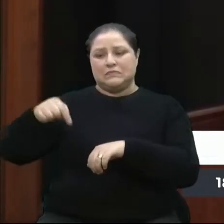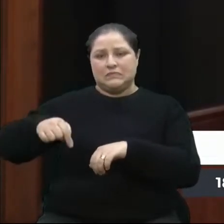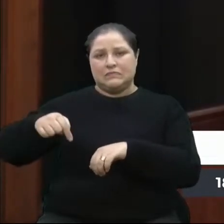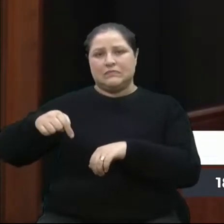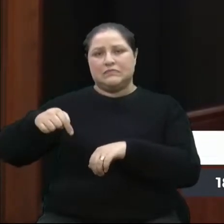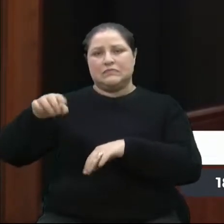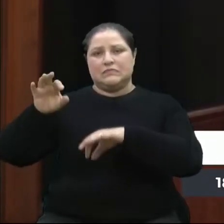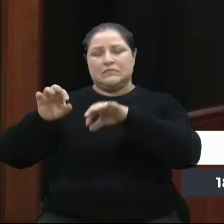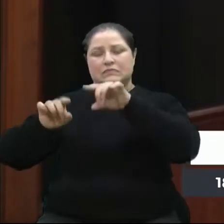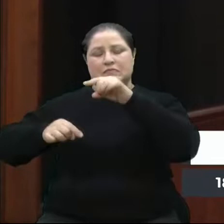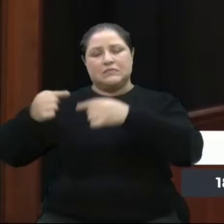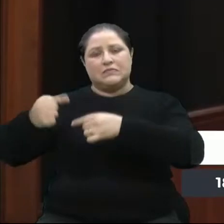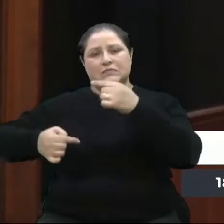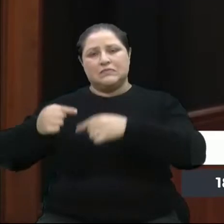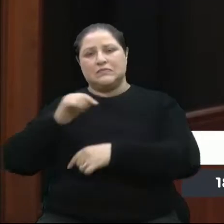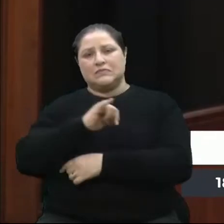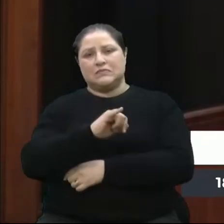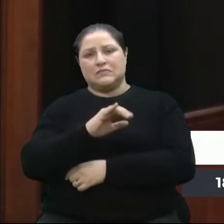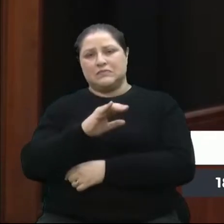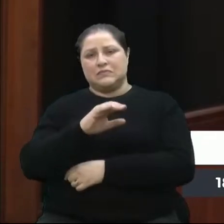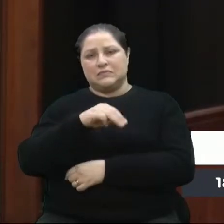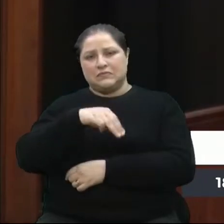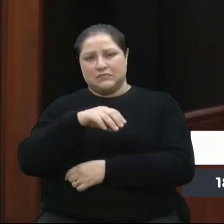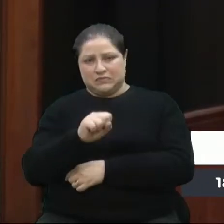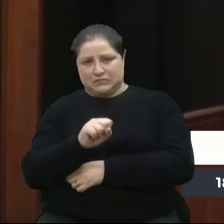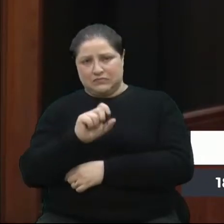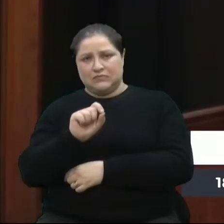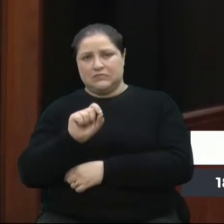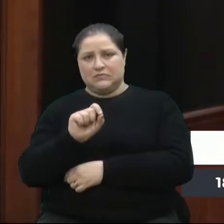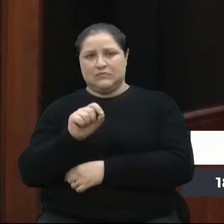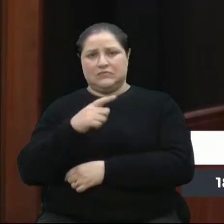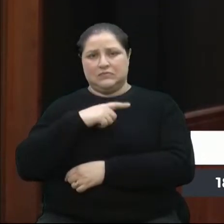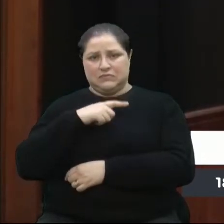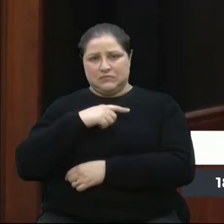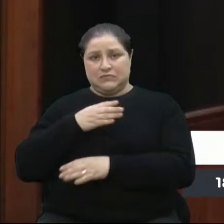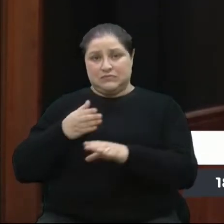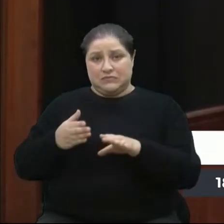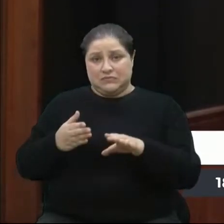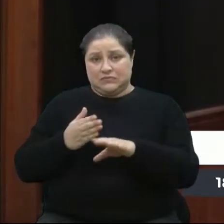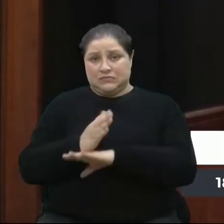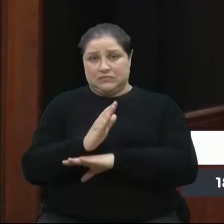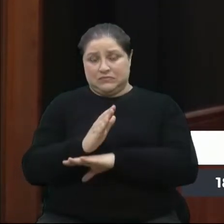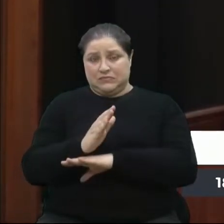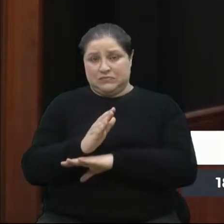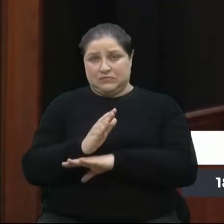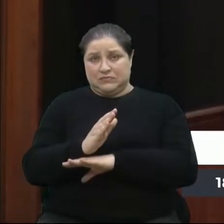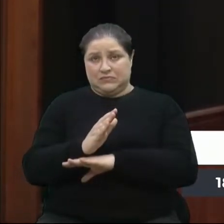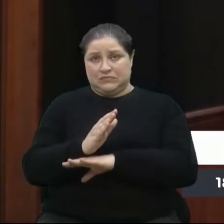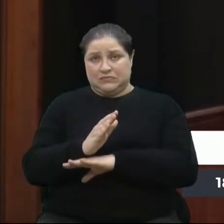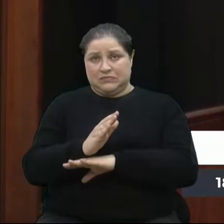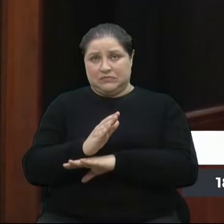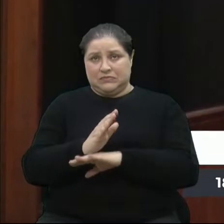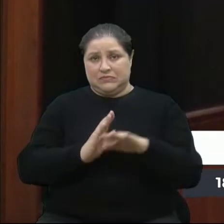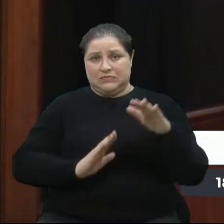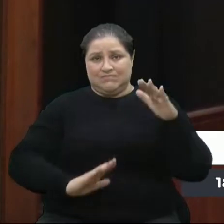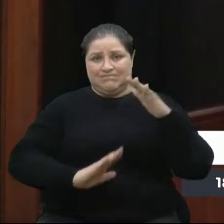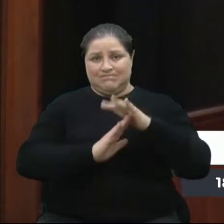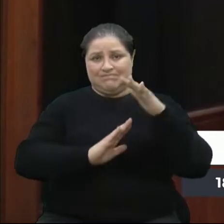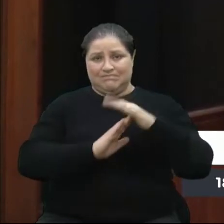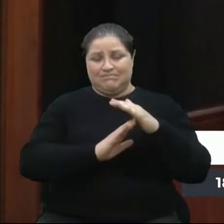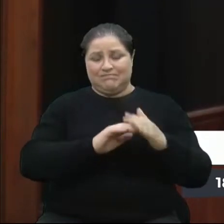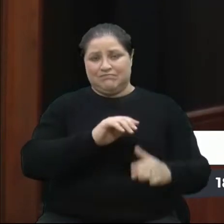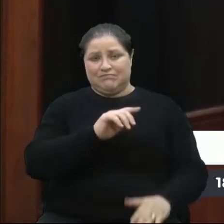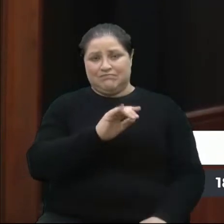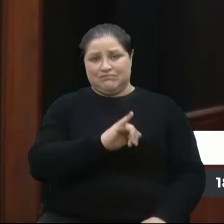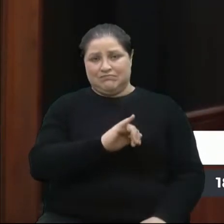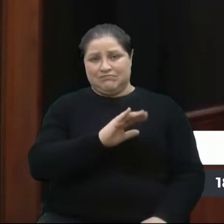do ICMS, de que com a aprovação do teto do ICMS,